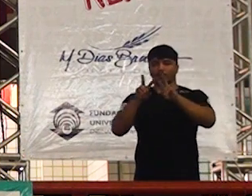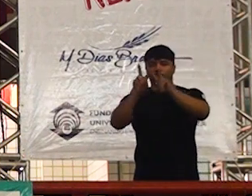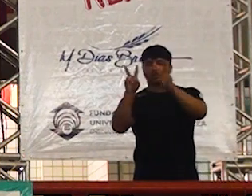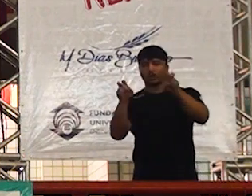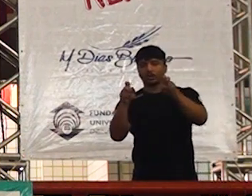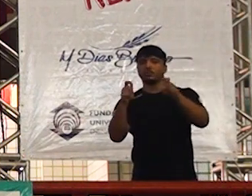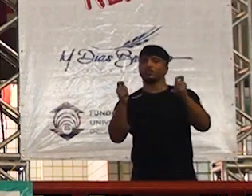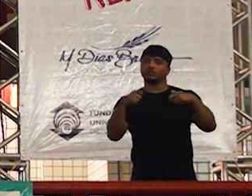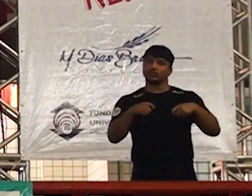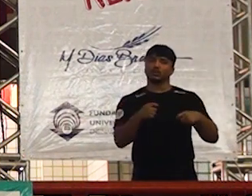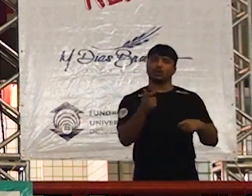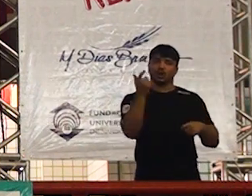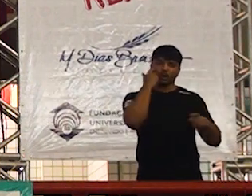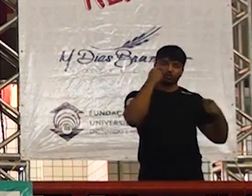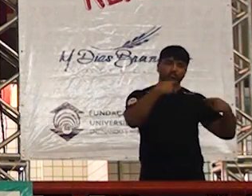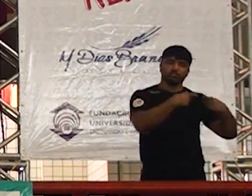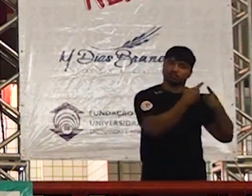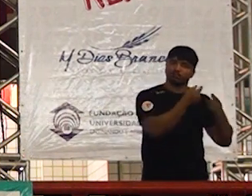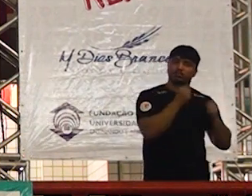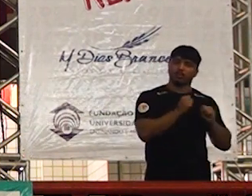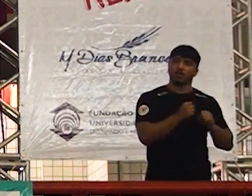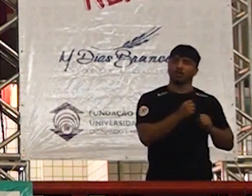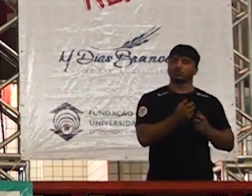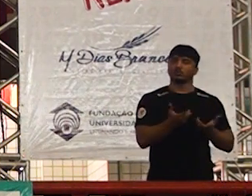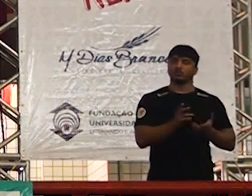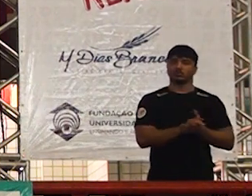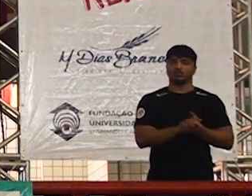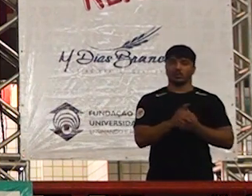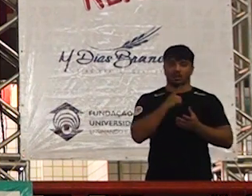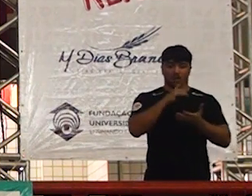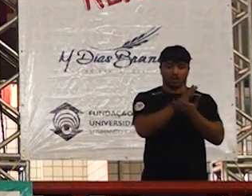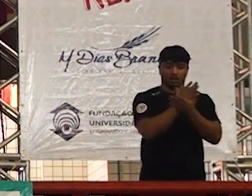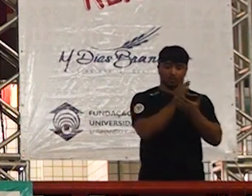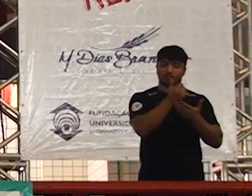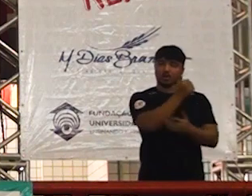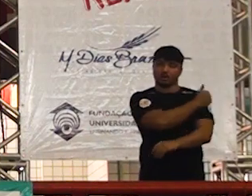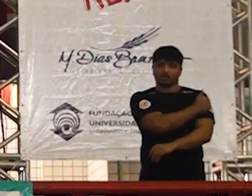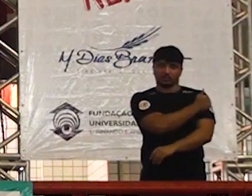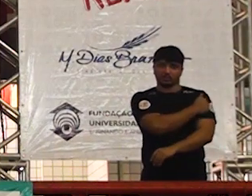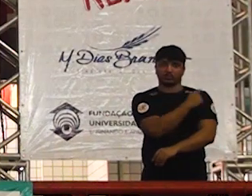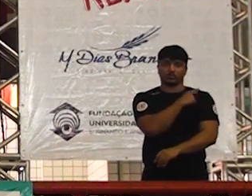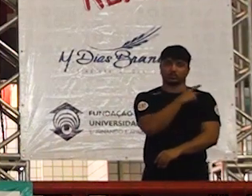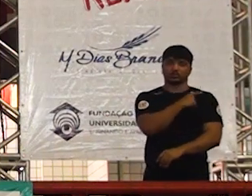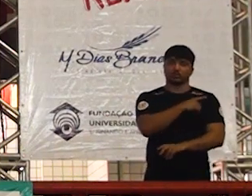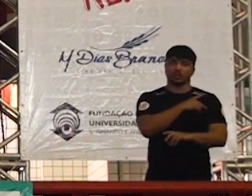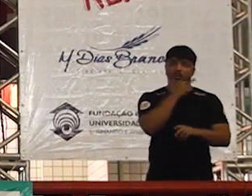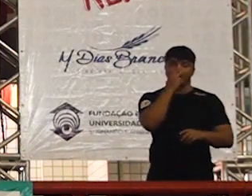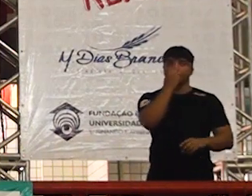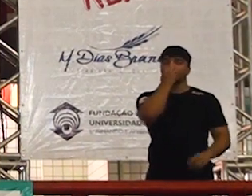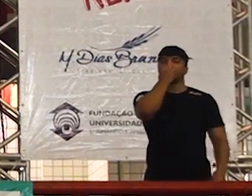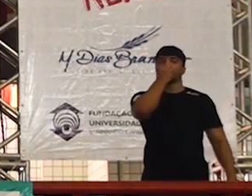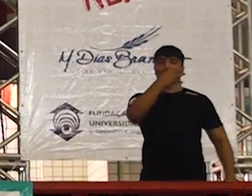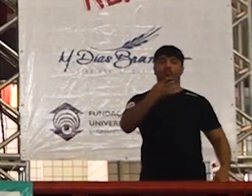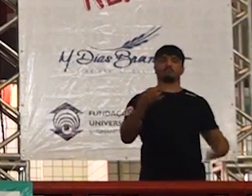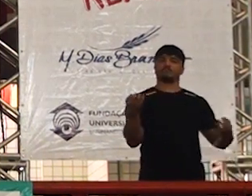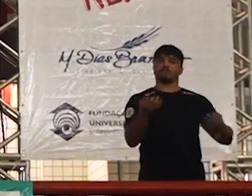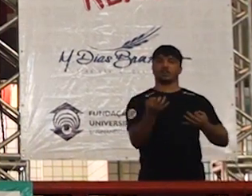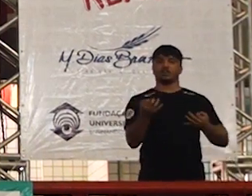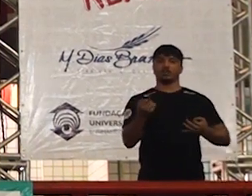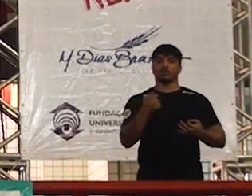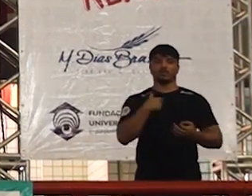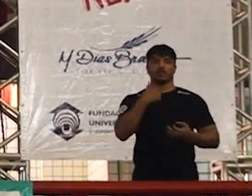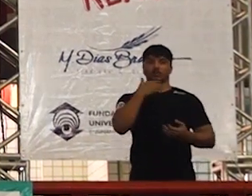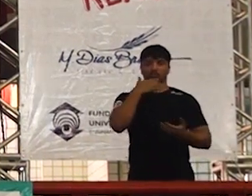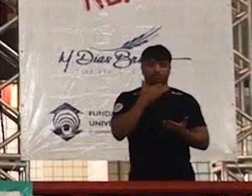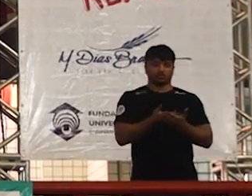ele pode ser citado. Gente, existem repertórios de alunos tão fantásticos que às vezes nem